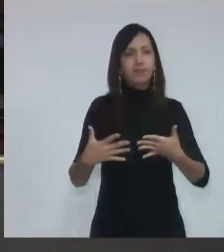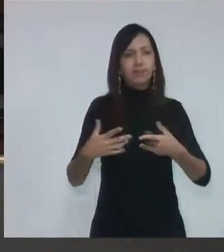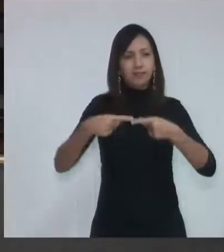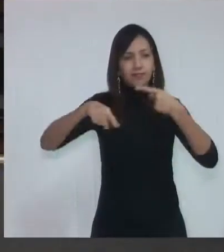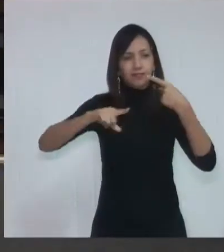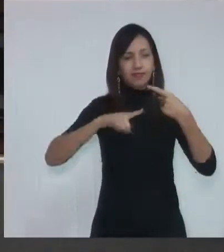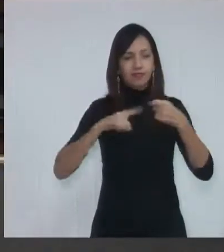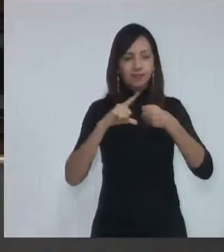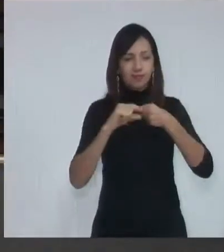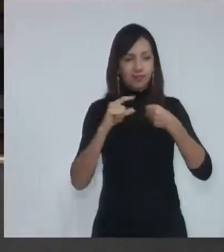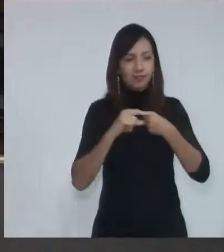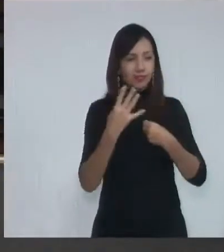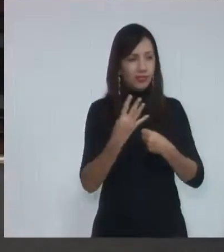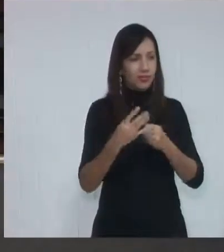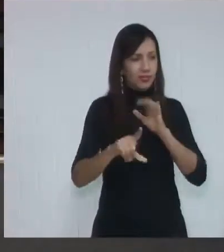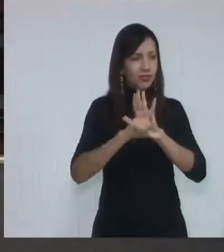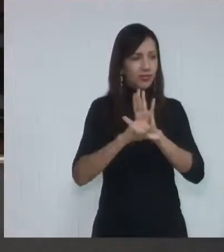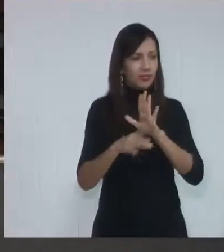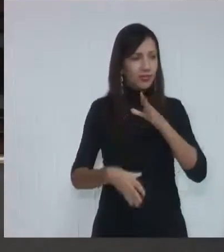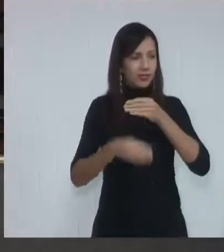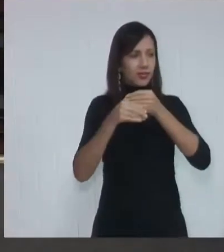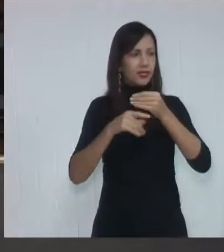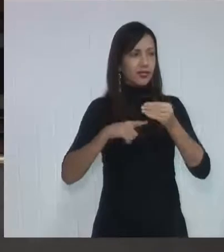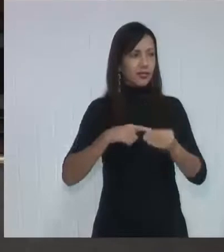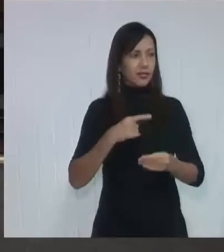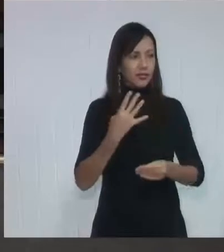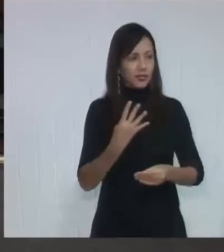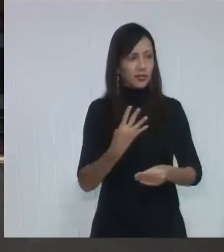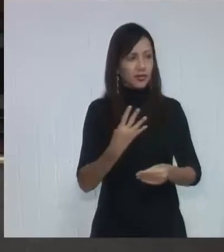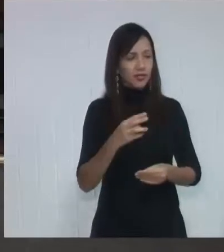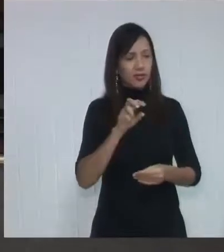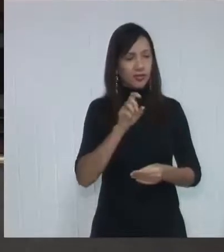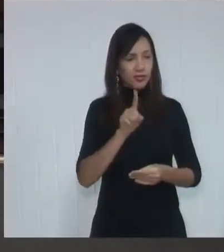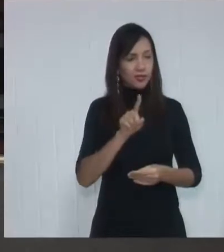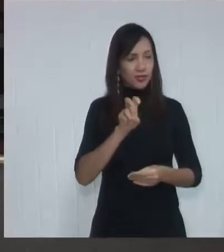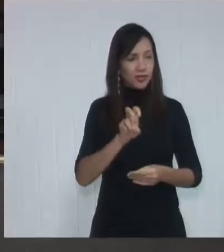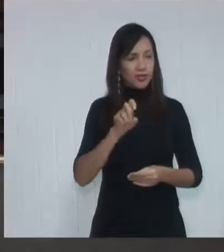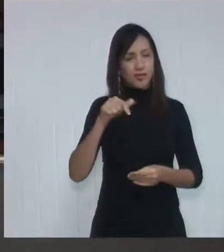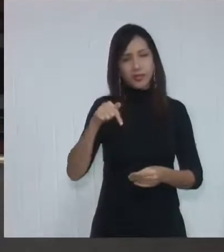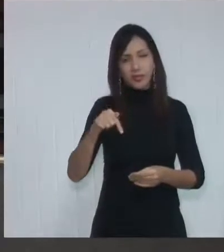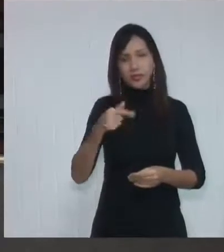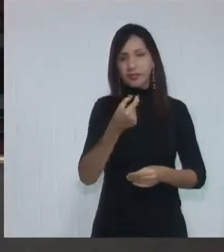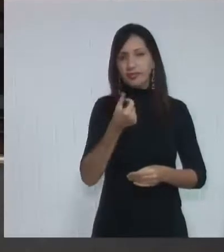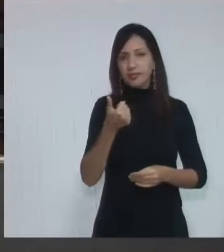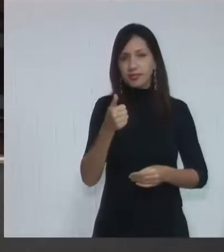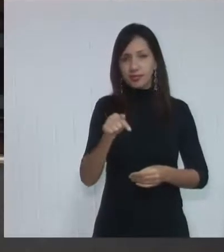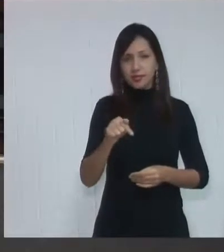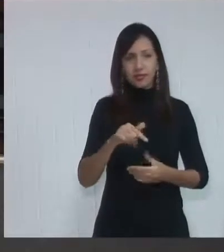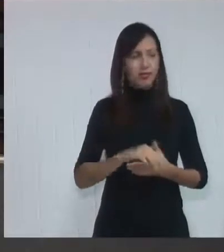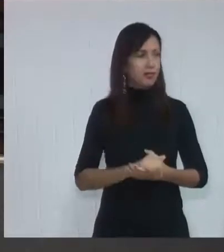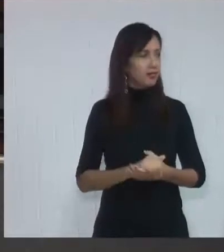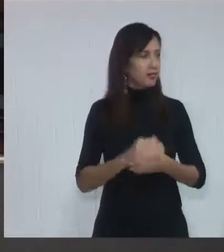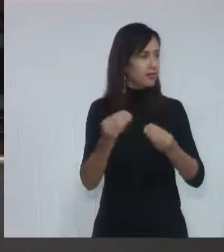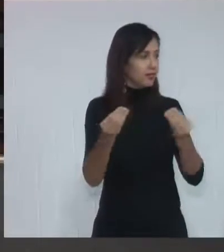parágrafo único do artigo 4º da Lei Complementar número 154 e 157/2017. Encaminhe-se.